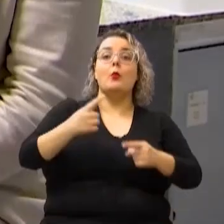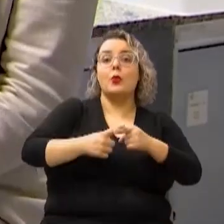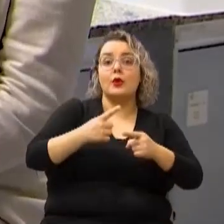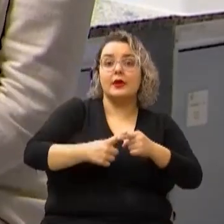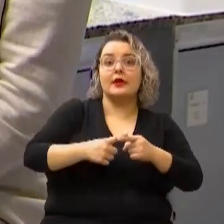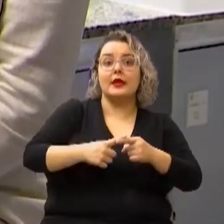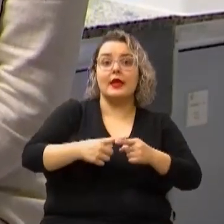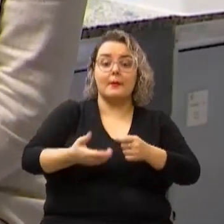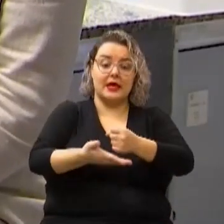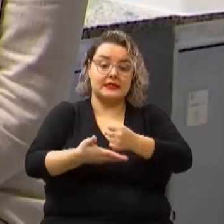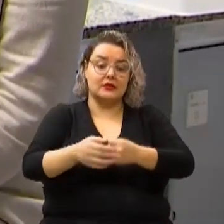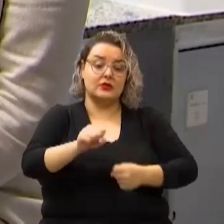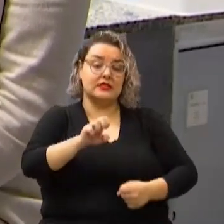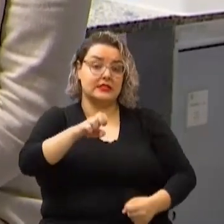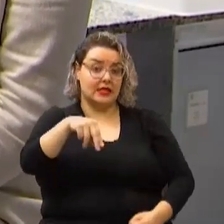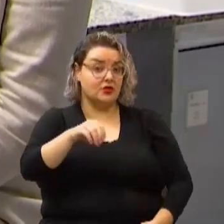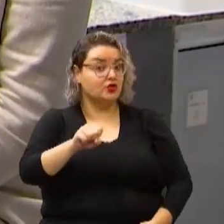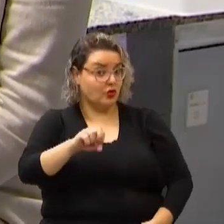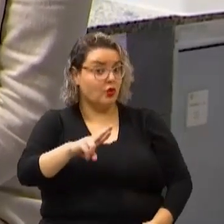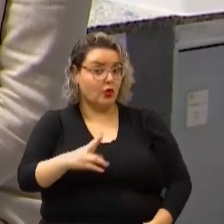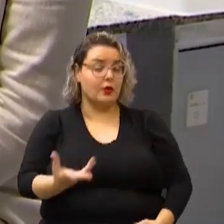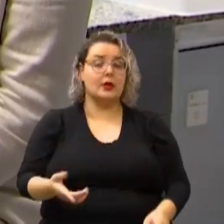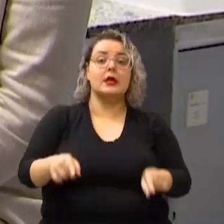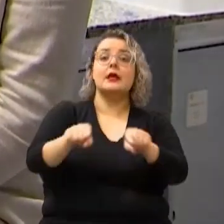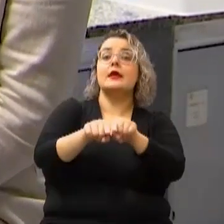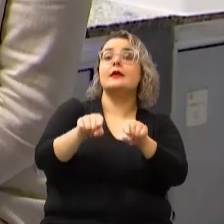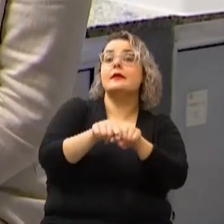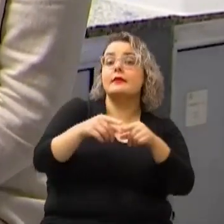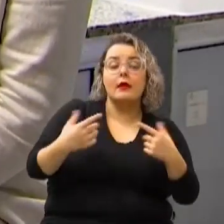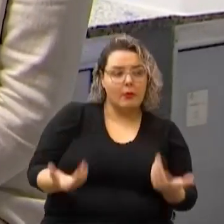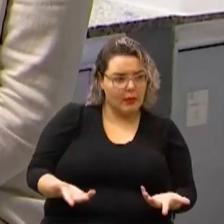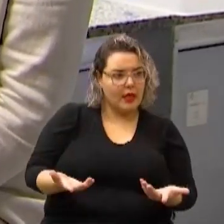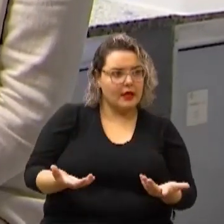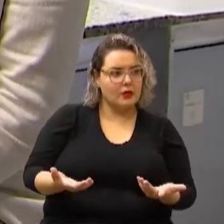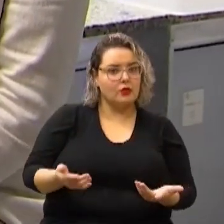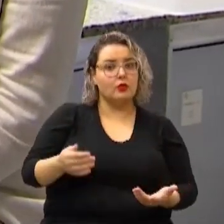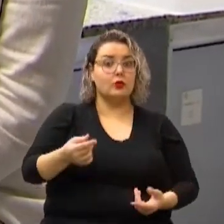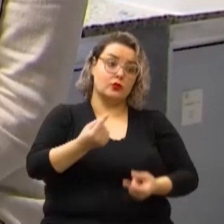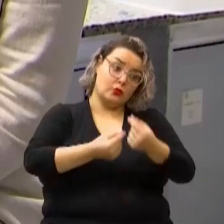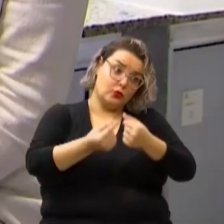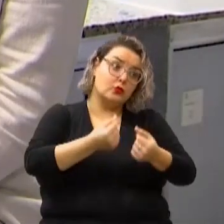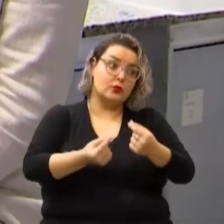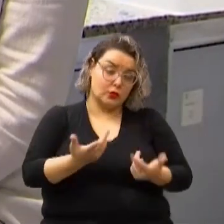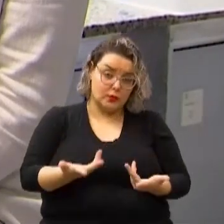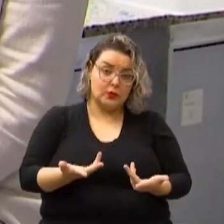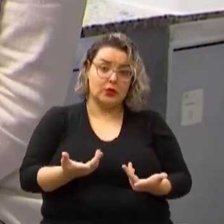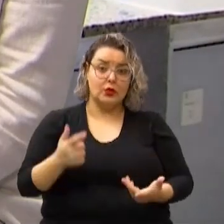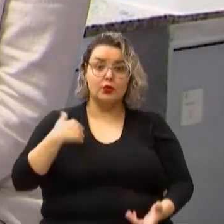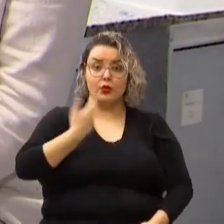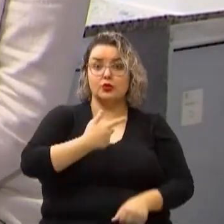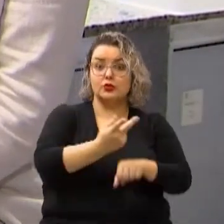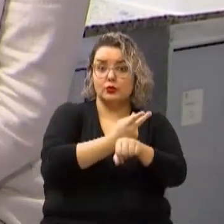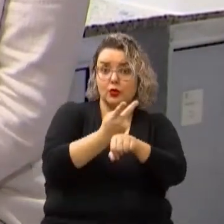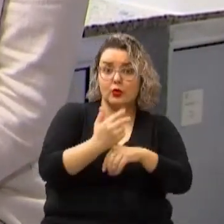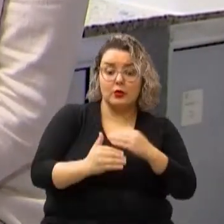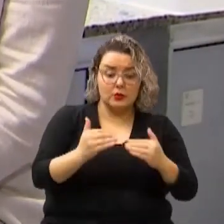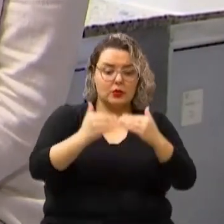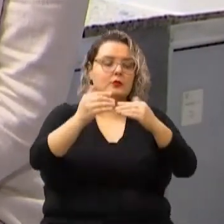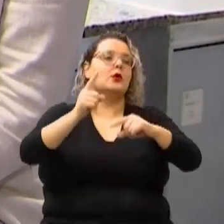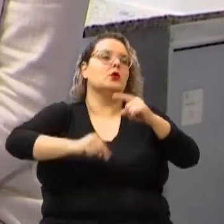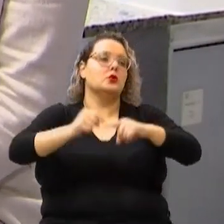sensores desse tipo. E também a questão do aspecto econômico. A gente tem